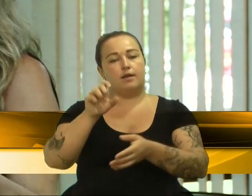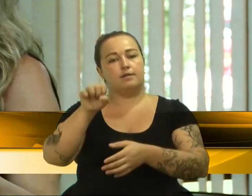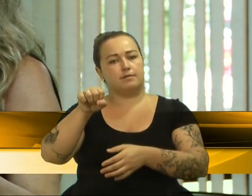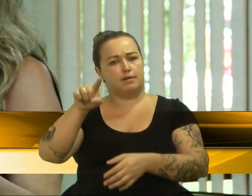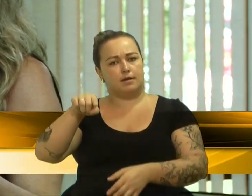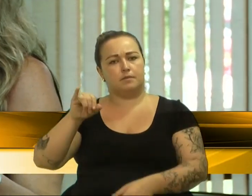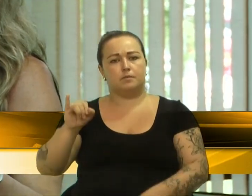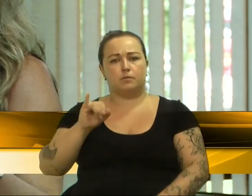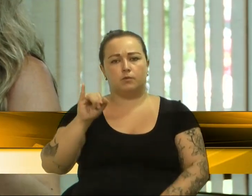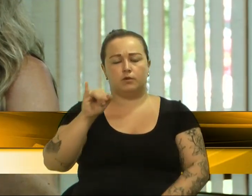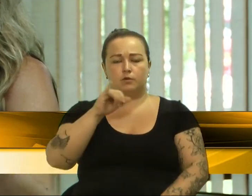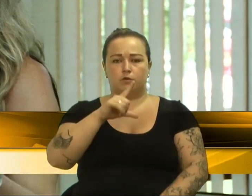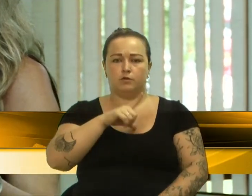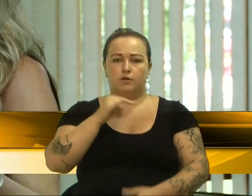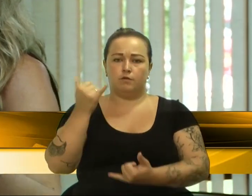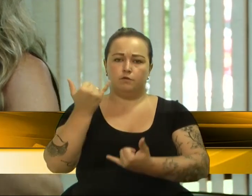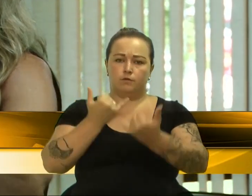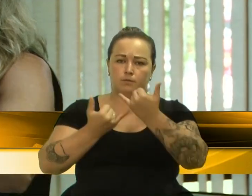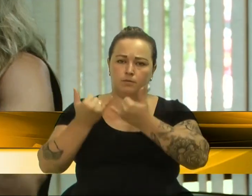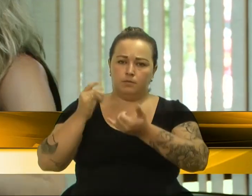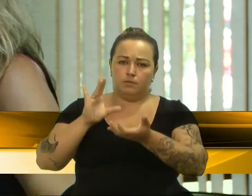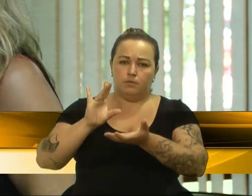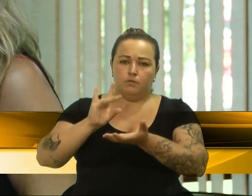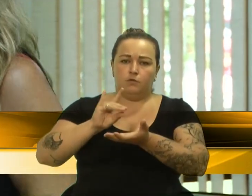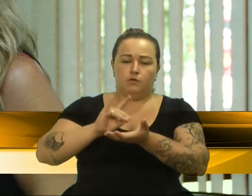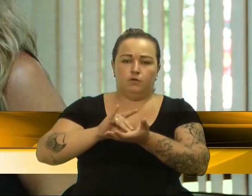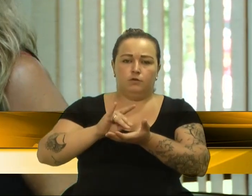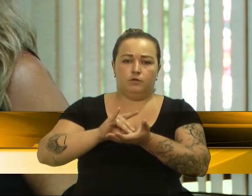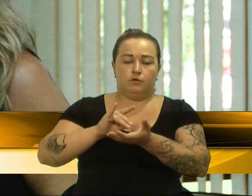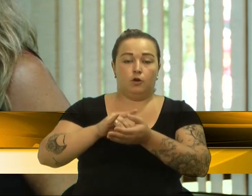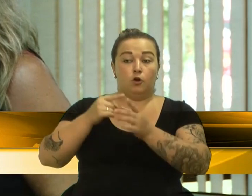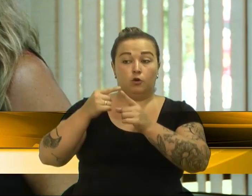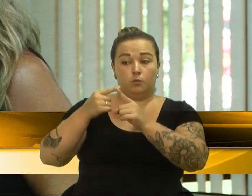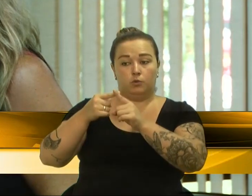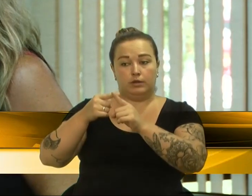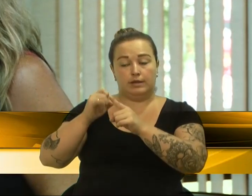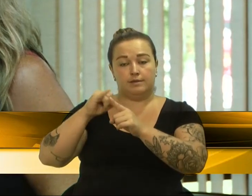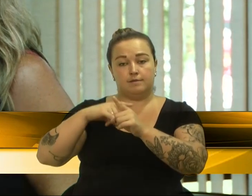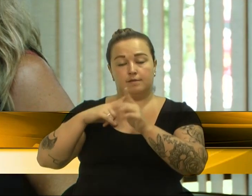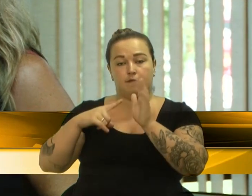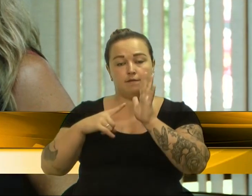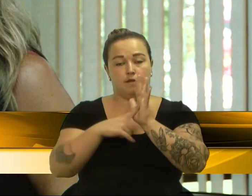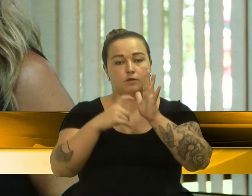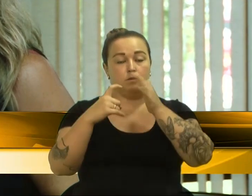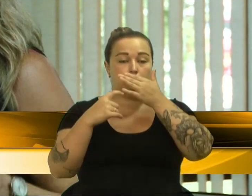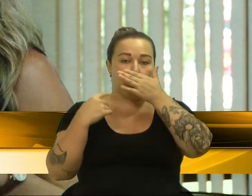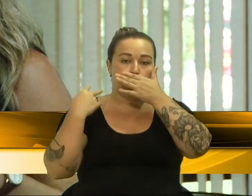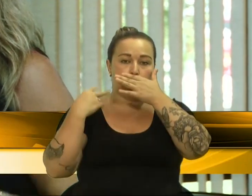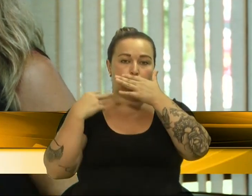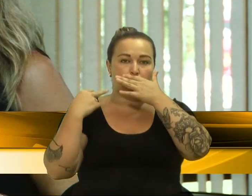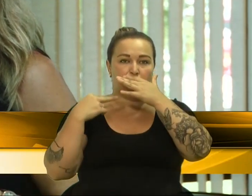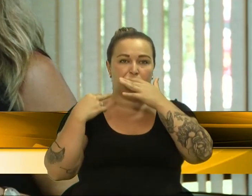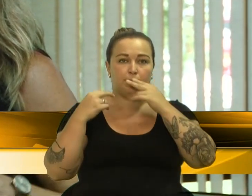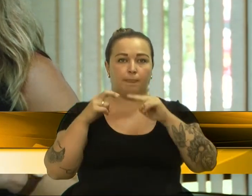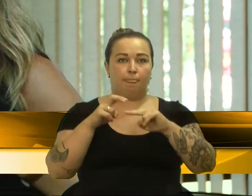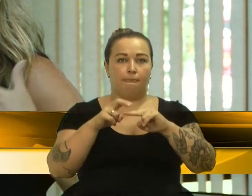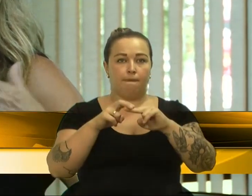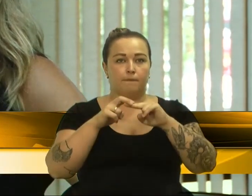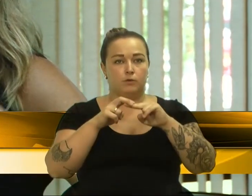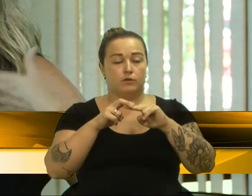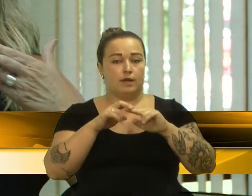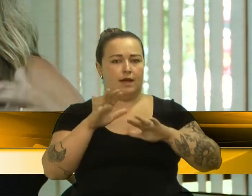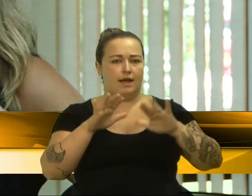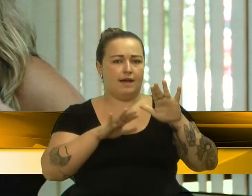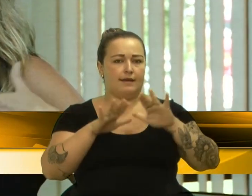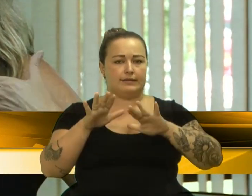as informações oficiais diante de denúncias que o vereador recebeu. Então, ficam fatos, porque às vezes